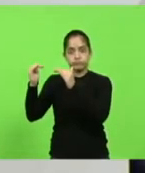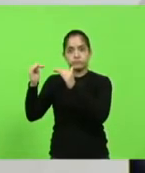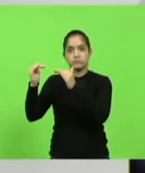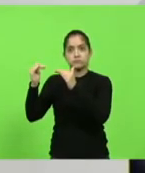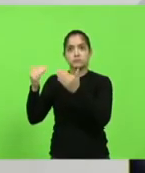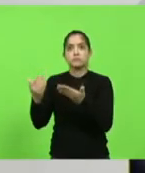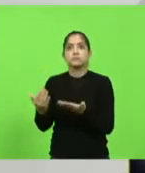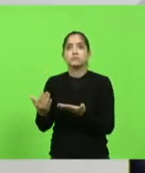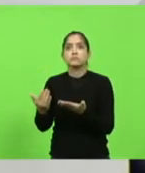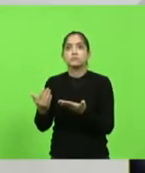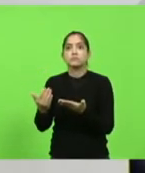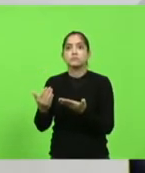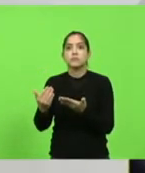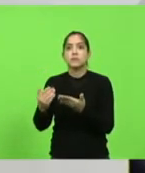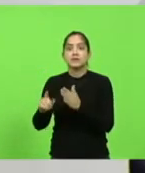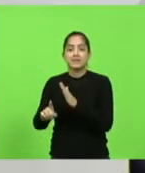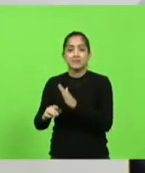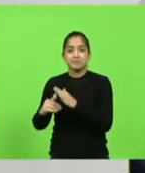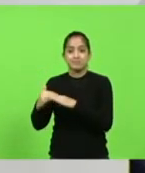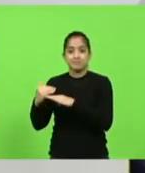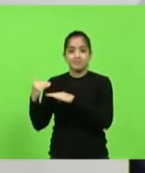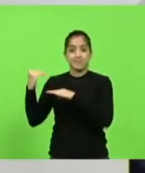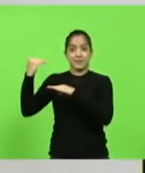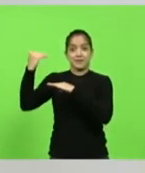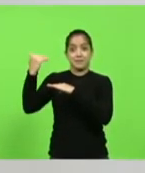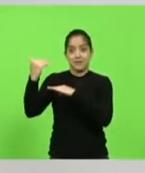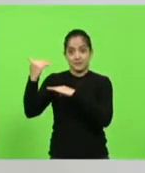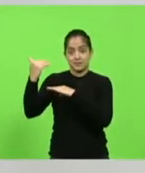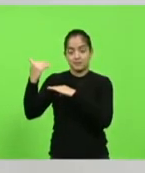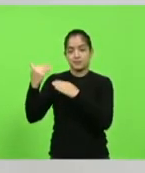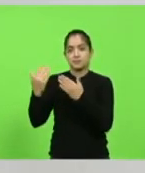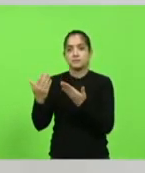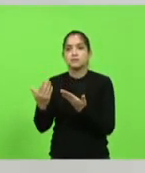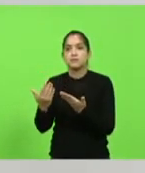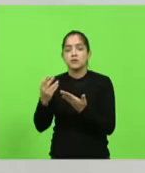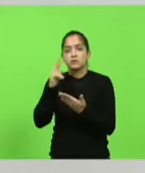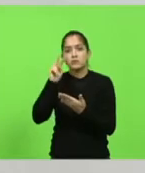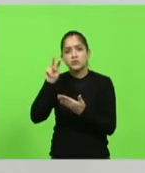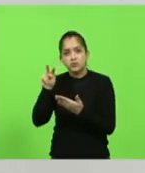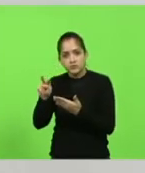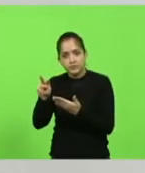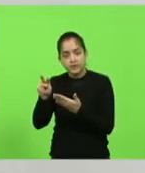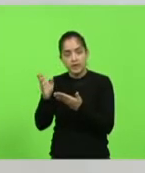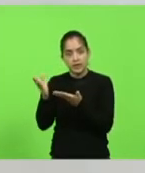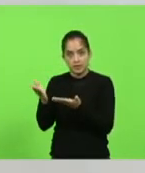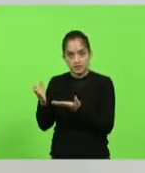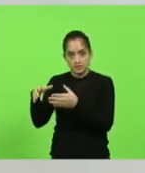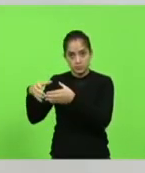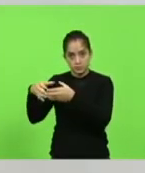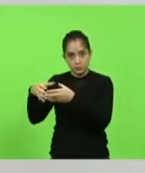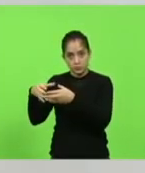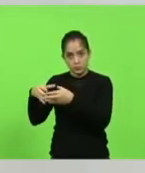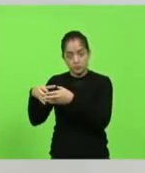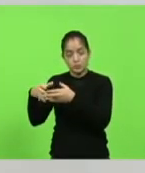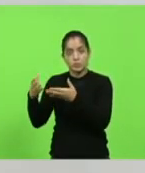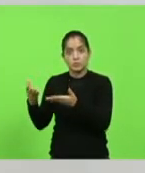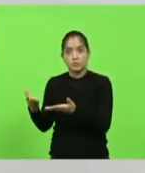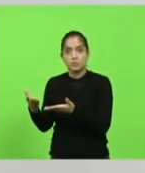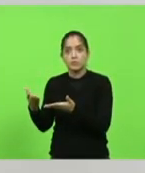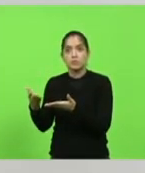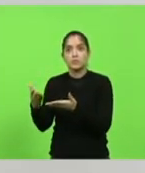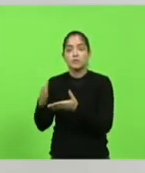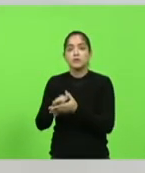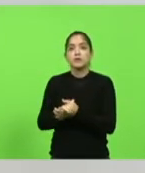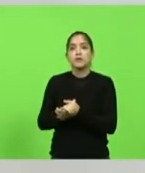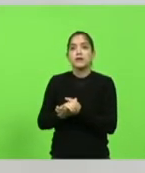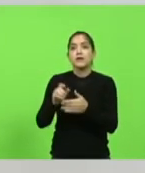passando demais dos seus limites, quando a gente vê um Supremo Tribunal Federal que acaba querendo fazer